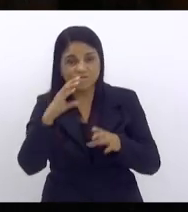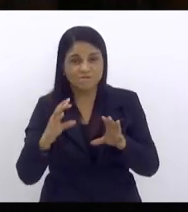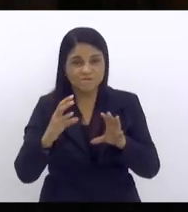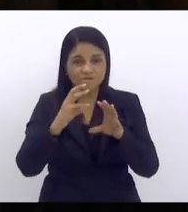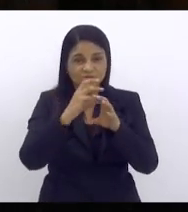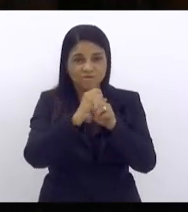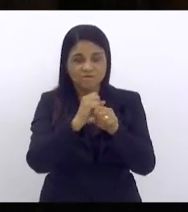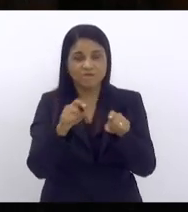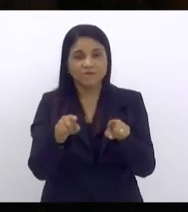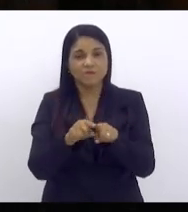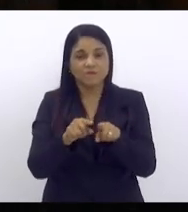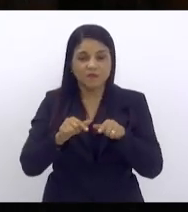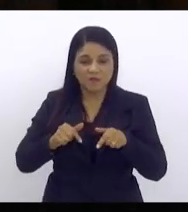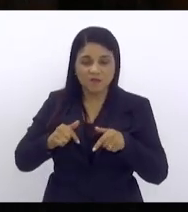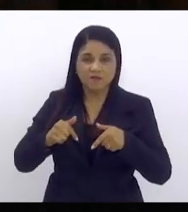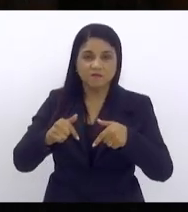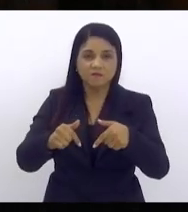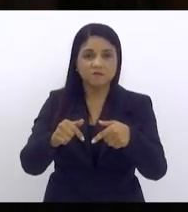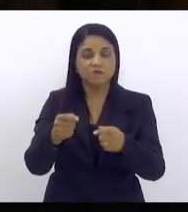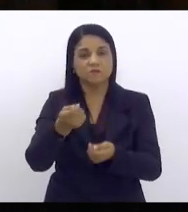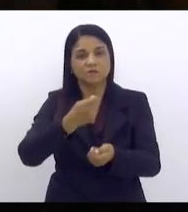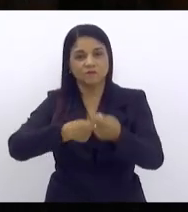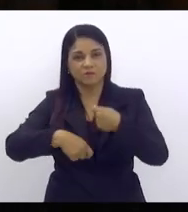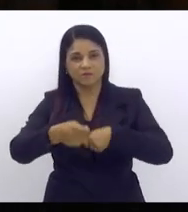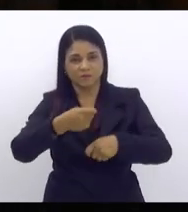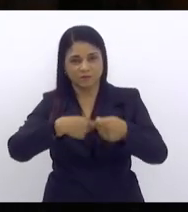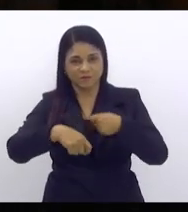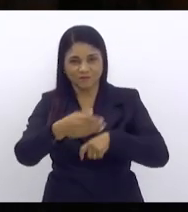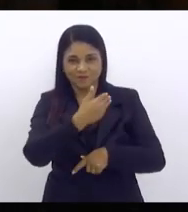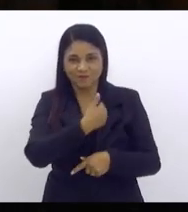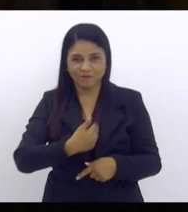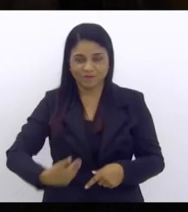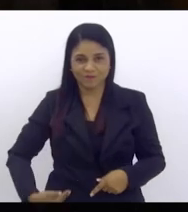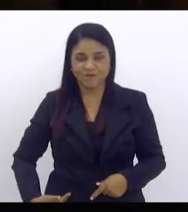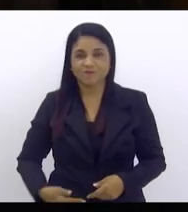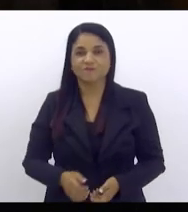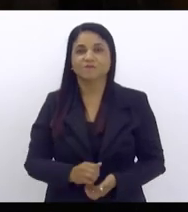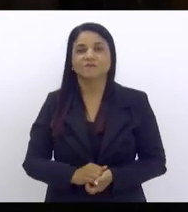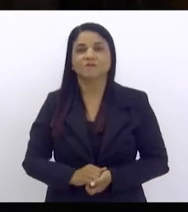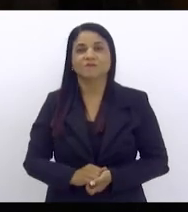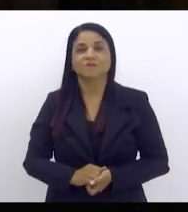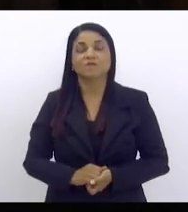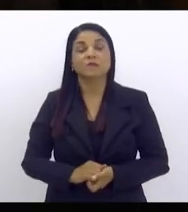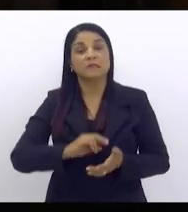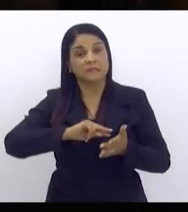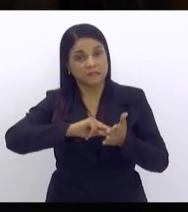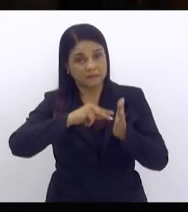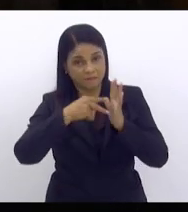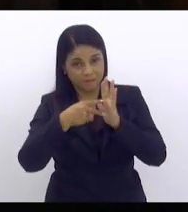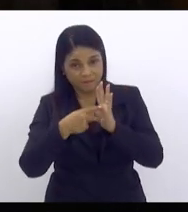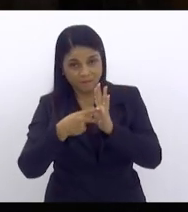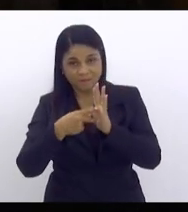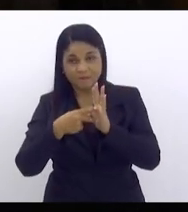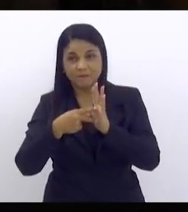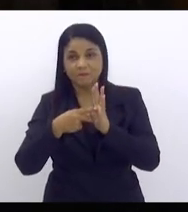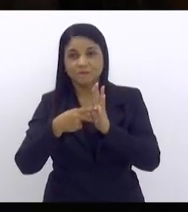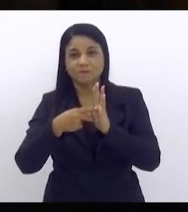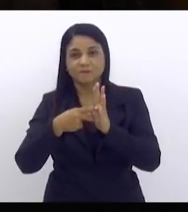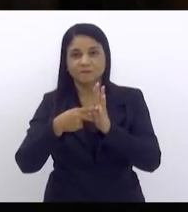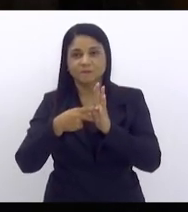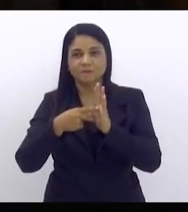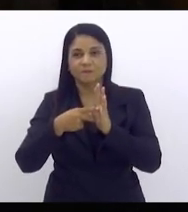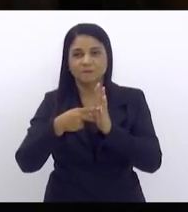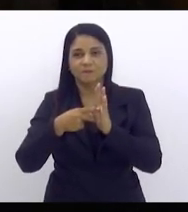atuações específicas da administração pública. Então, nesse sentido, trabalho